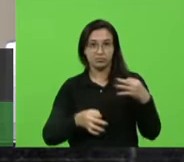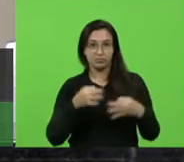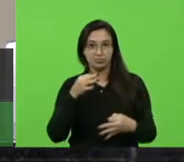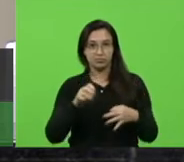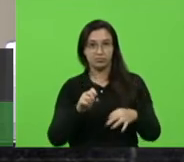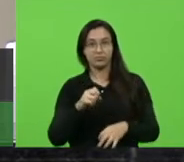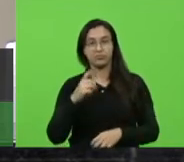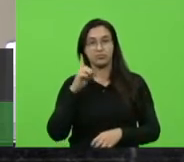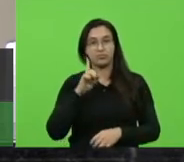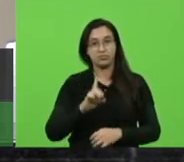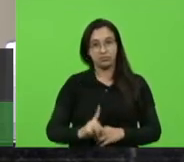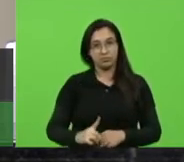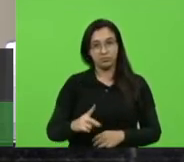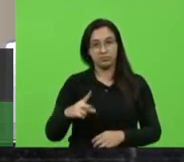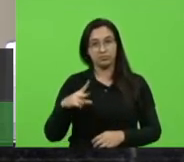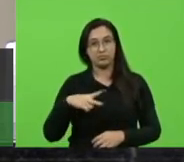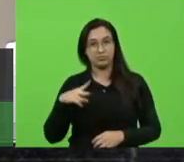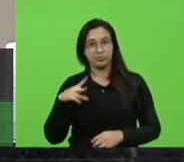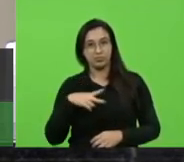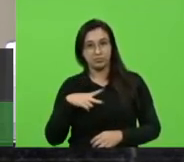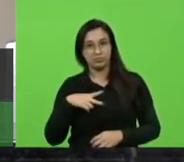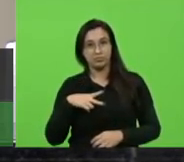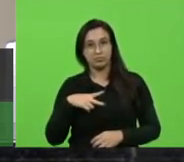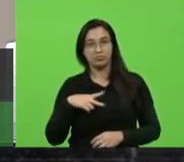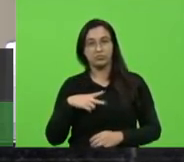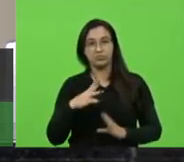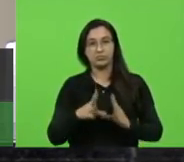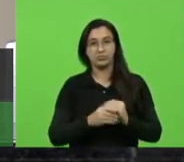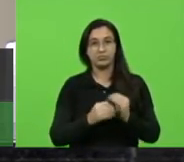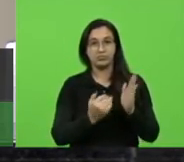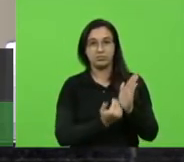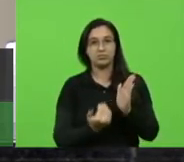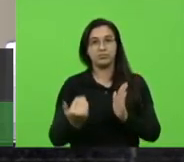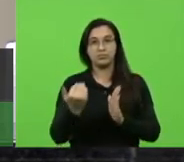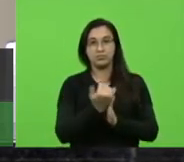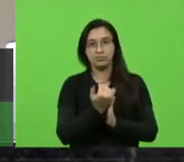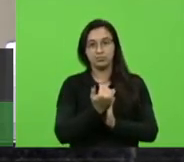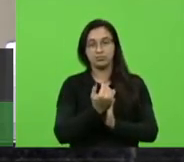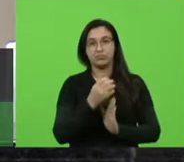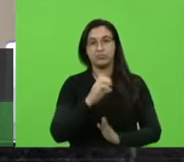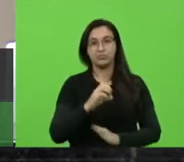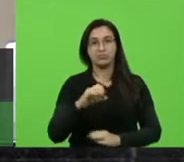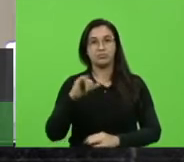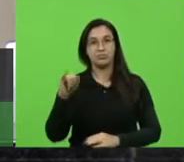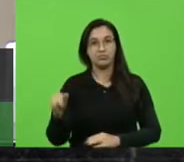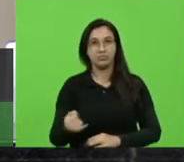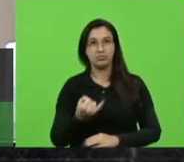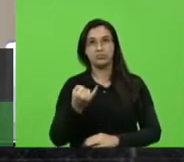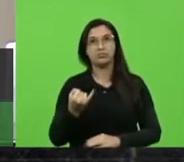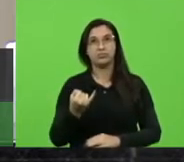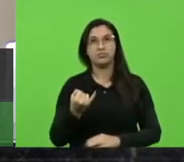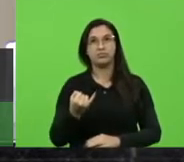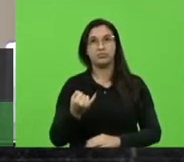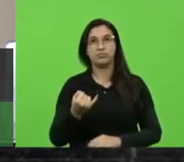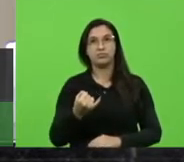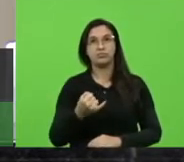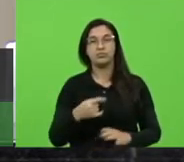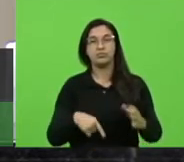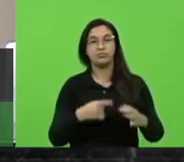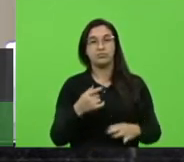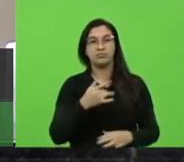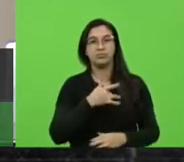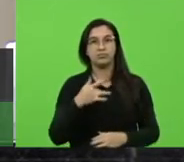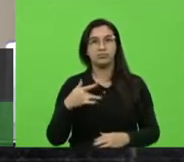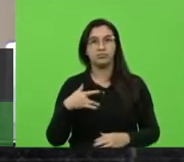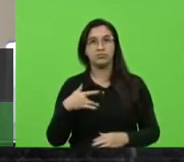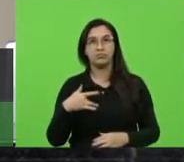emenda aditiva e pareceres favoráveis das comissões de Constituição, Justiça e Comissão de Saúde. Em discussão.